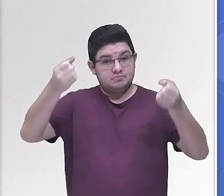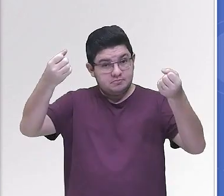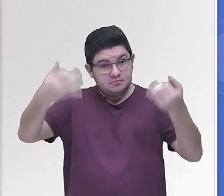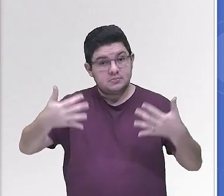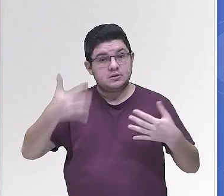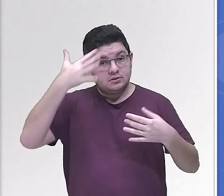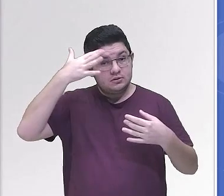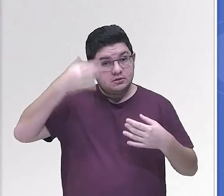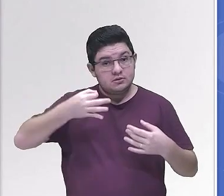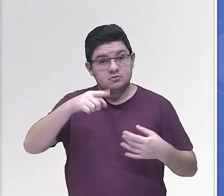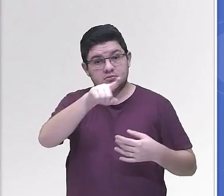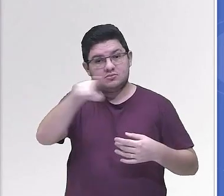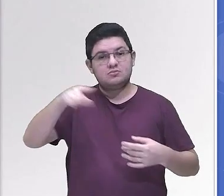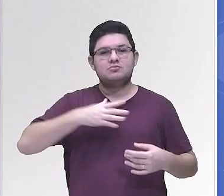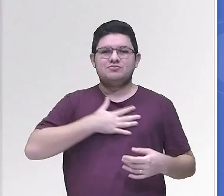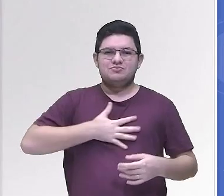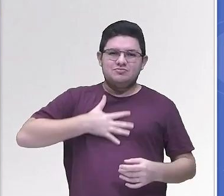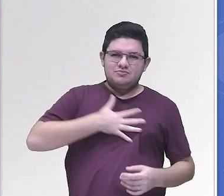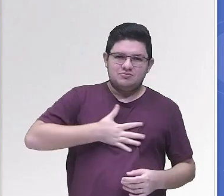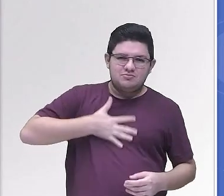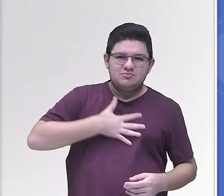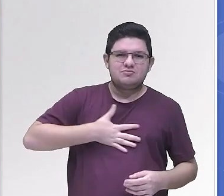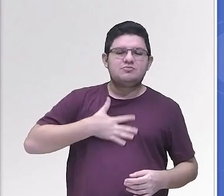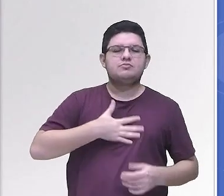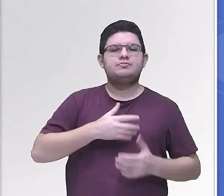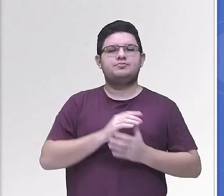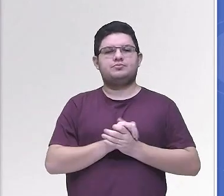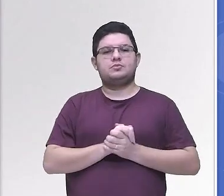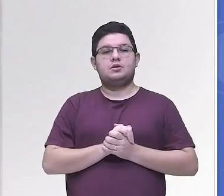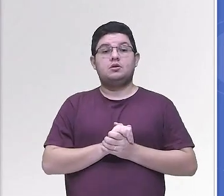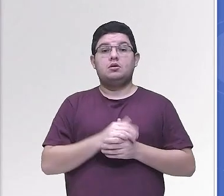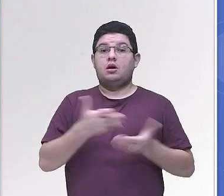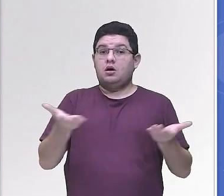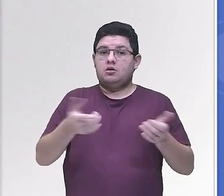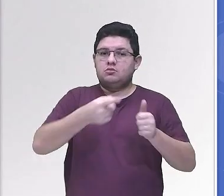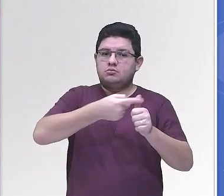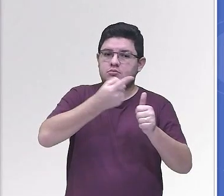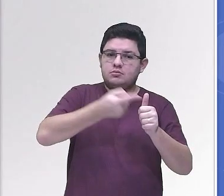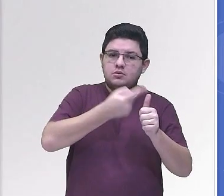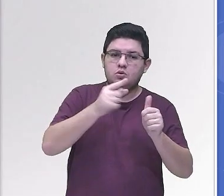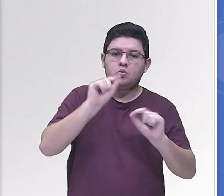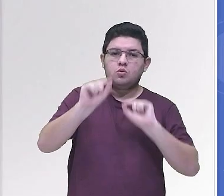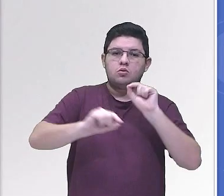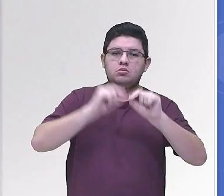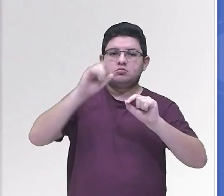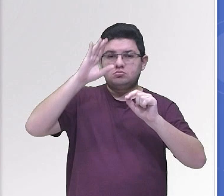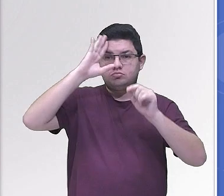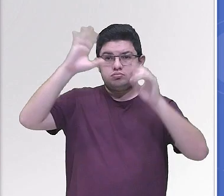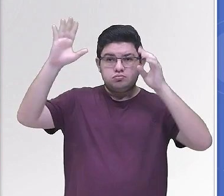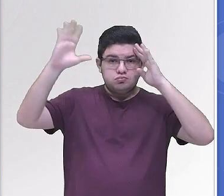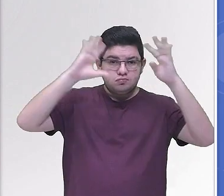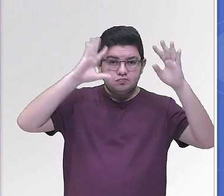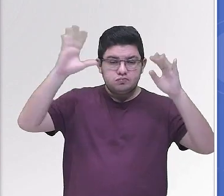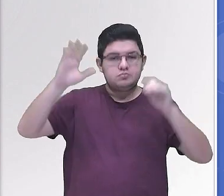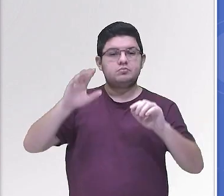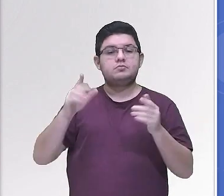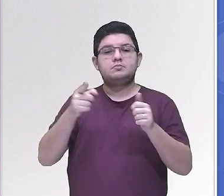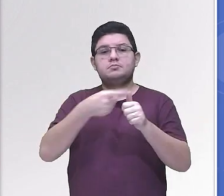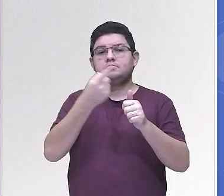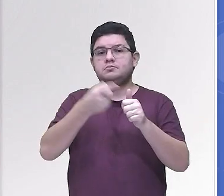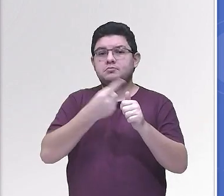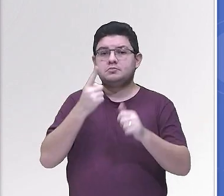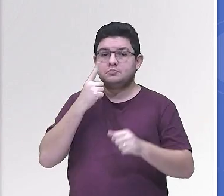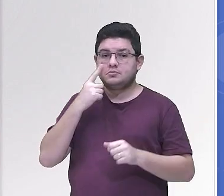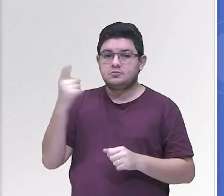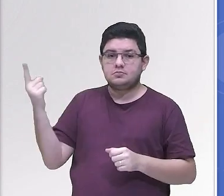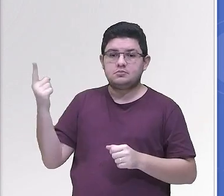gostar, né? Nós vamos começar com uma reflexão já sobre essa experiência do pensar. Vocês estão vendo aí na tela de vocês uma reflexão. O